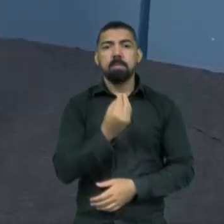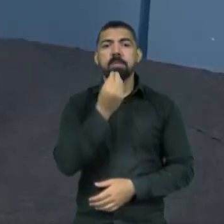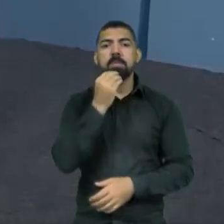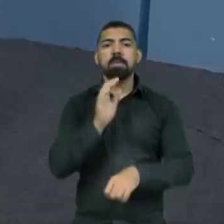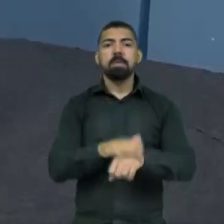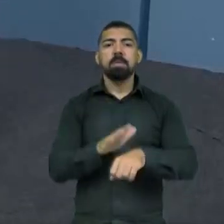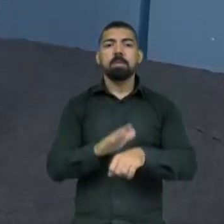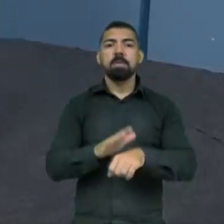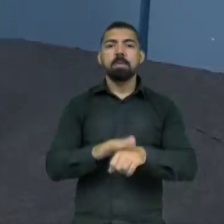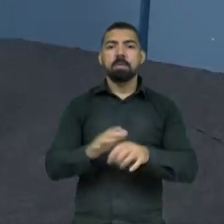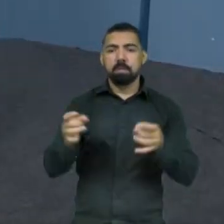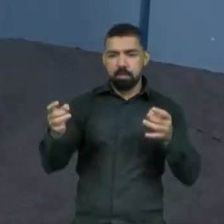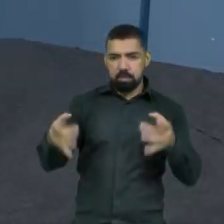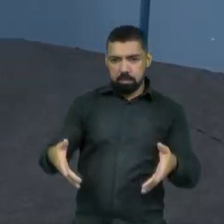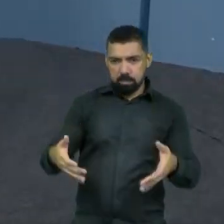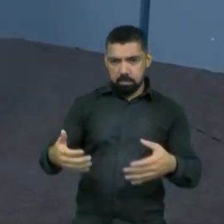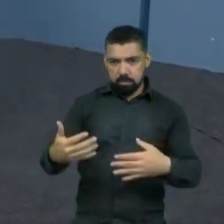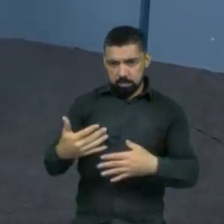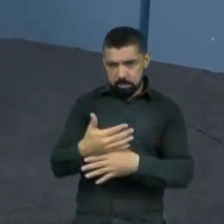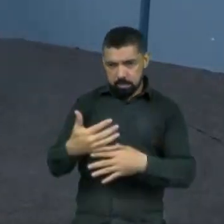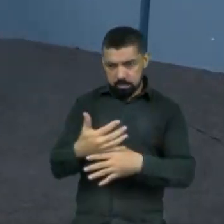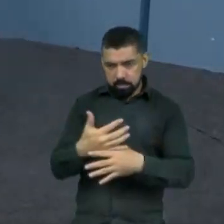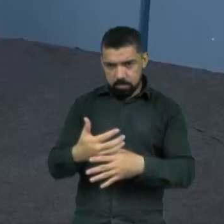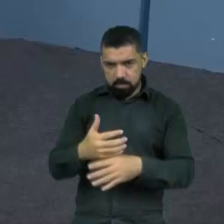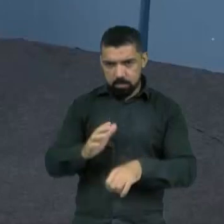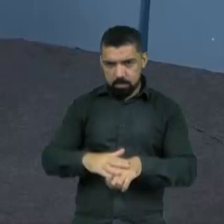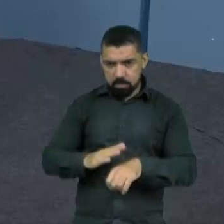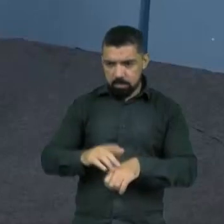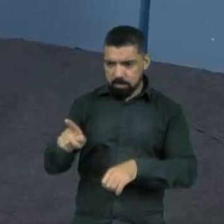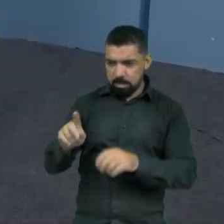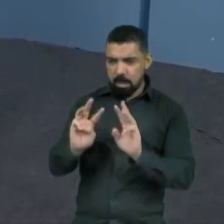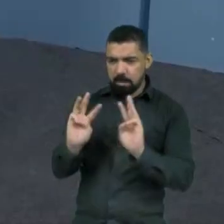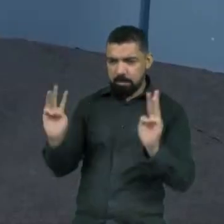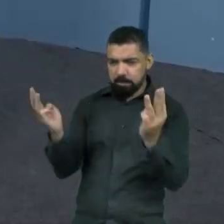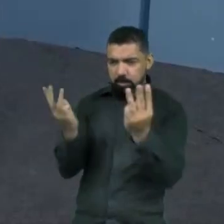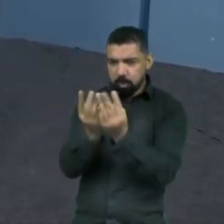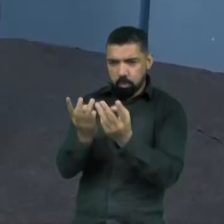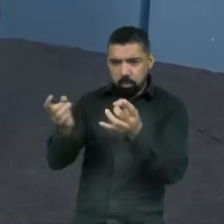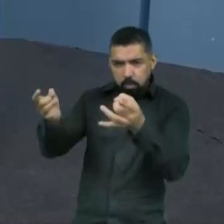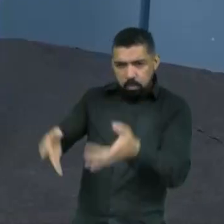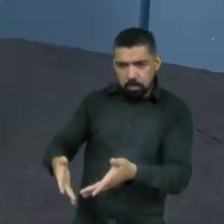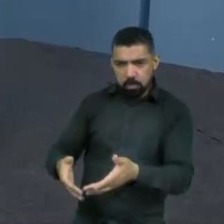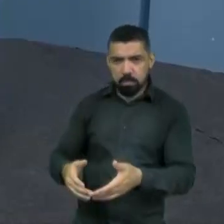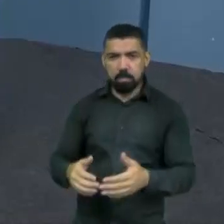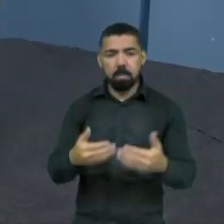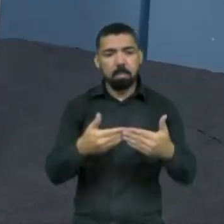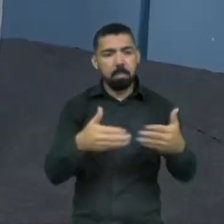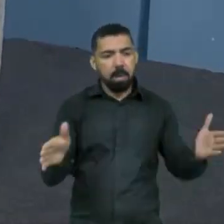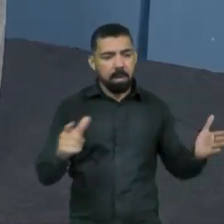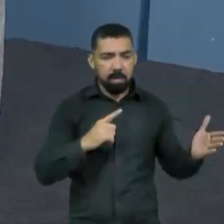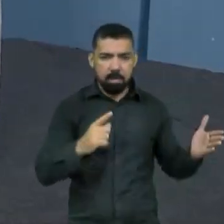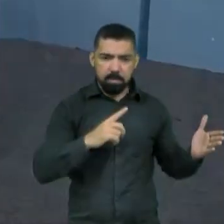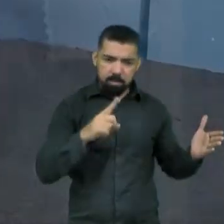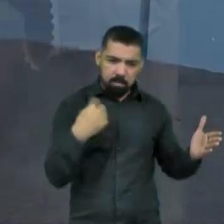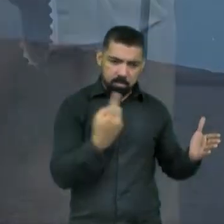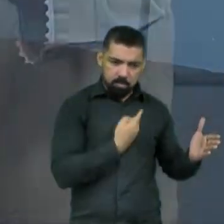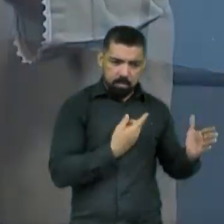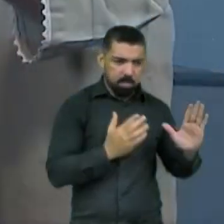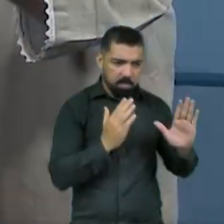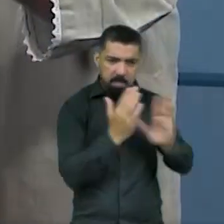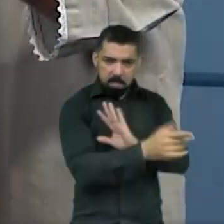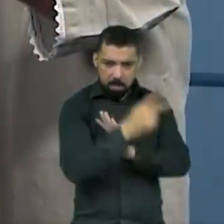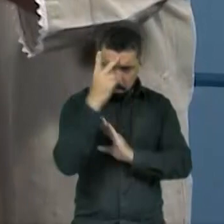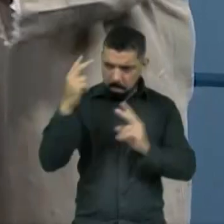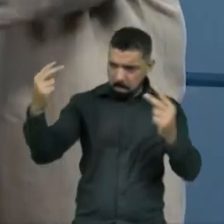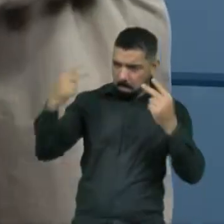cidade. Senhor, saímos de Jerusalém. Ainda estão abertas algumas portas. Podemos sair sem que não nos